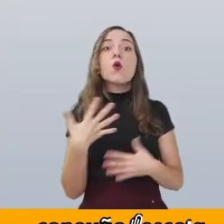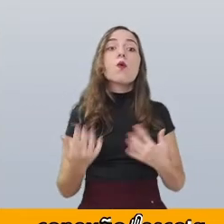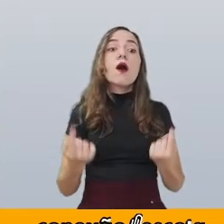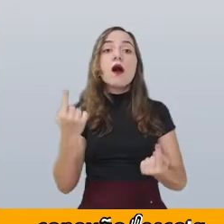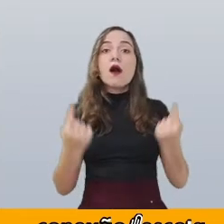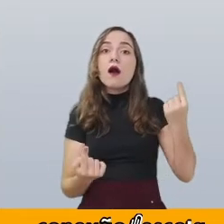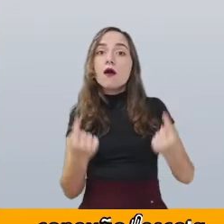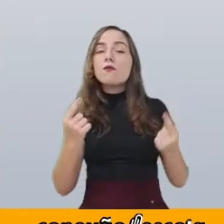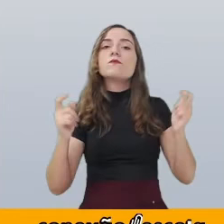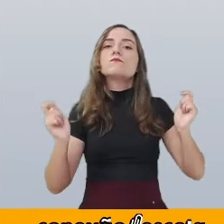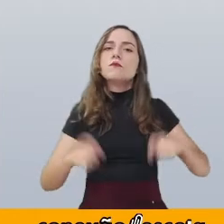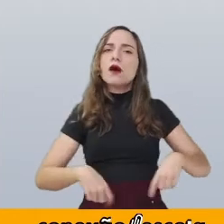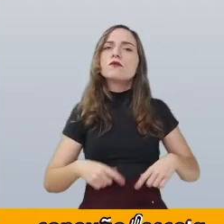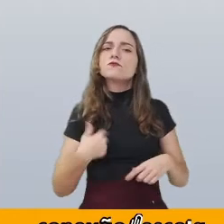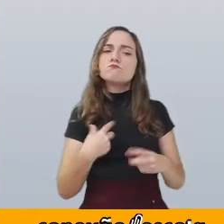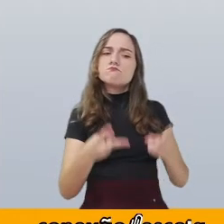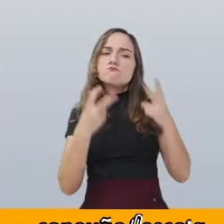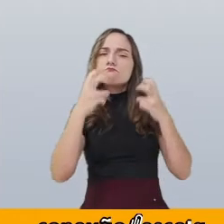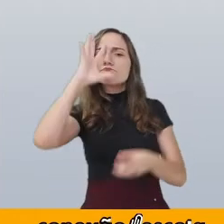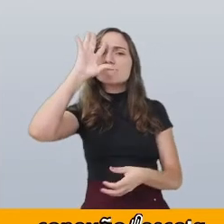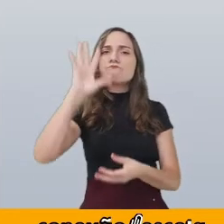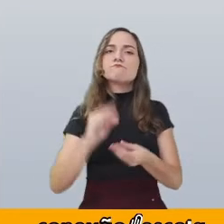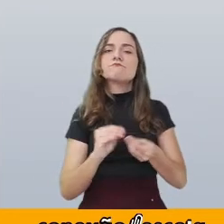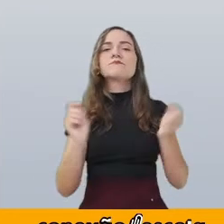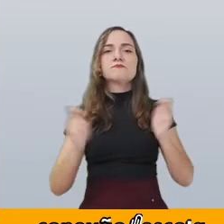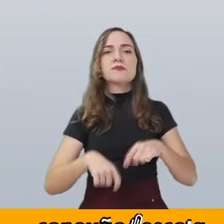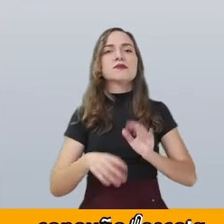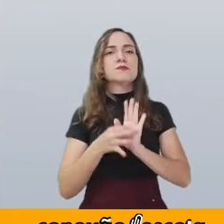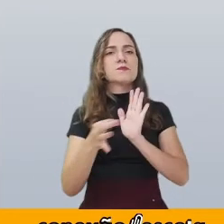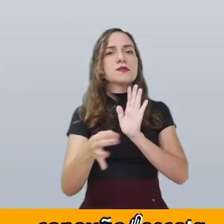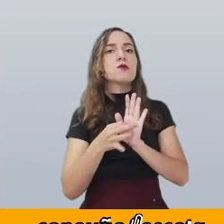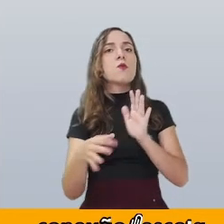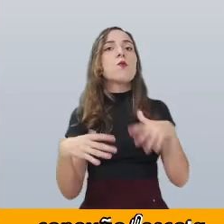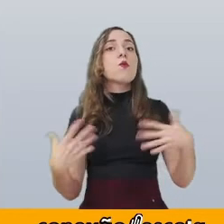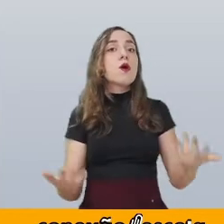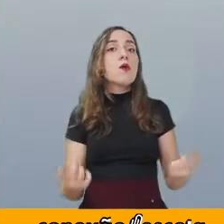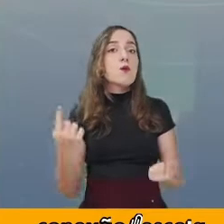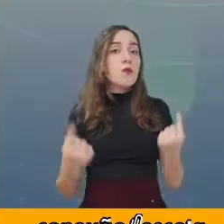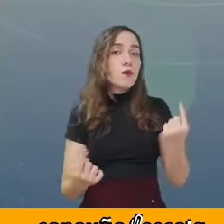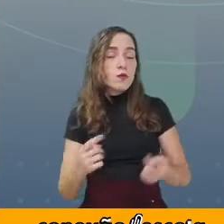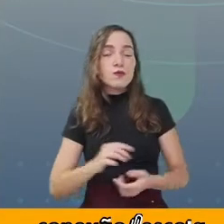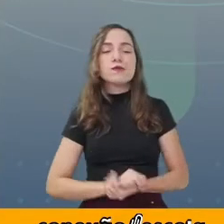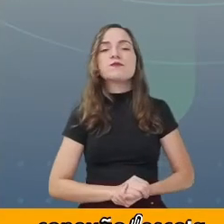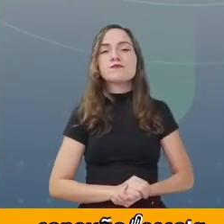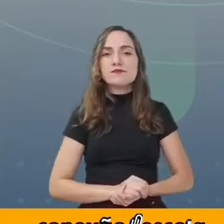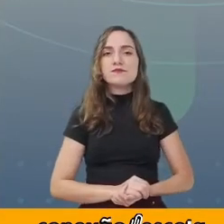qual deles observa-se a presença de opinião?